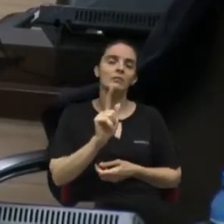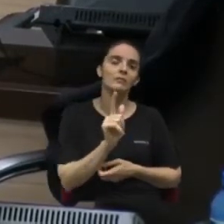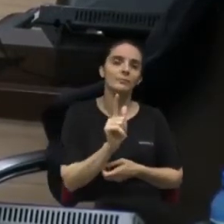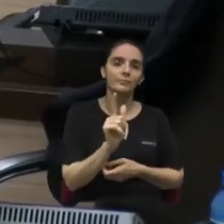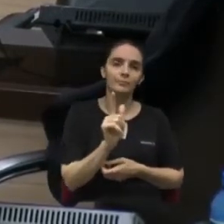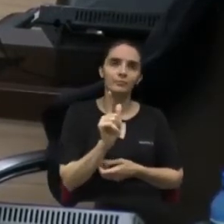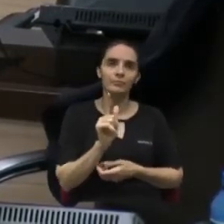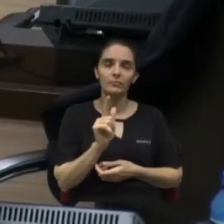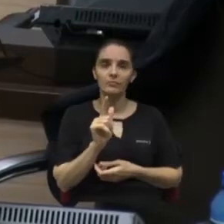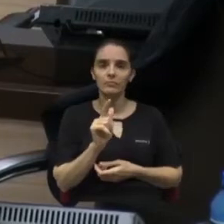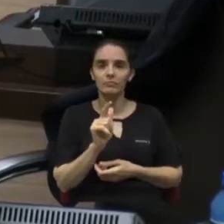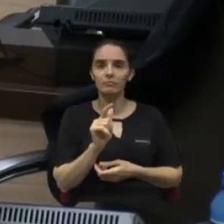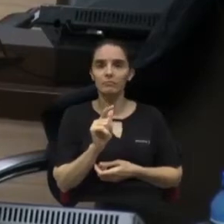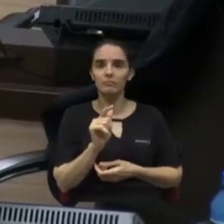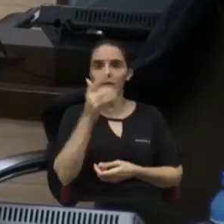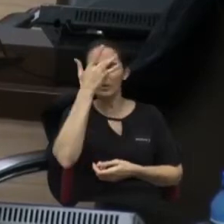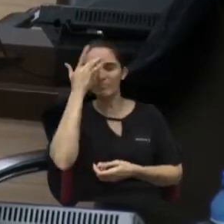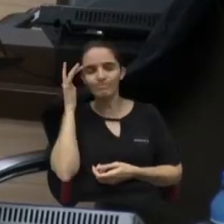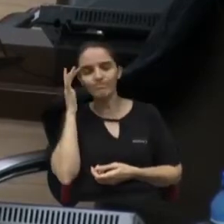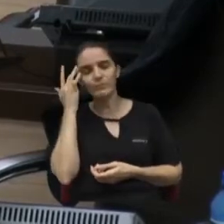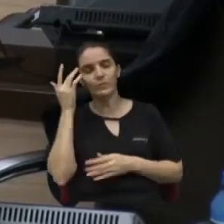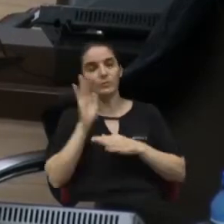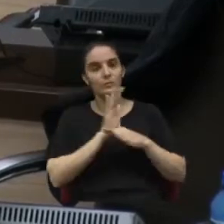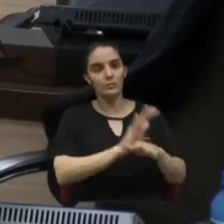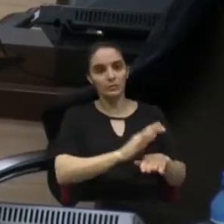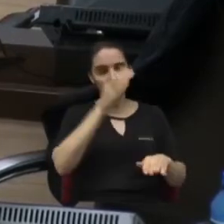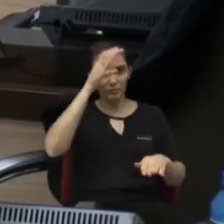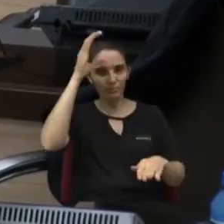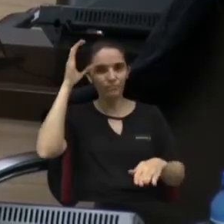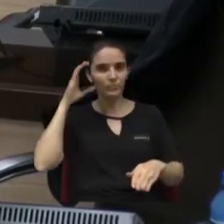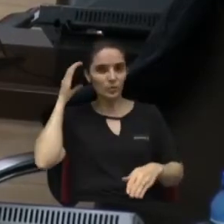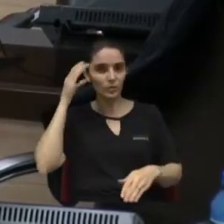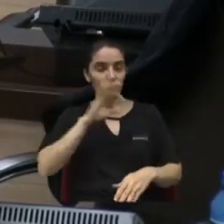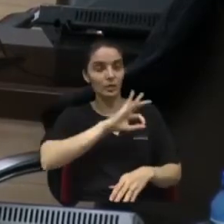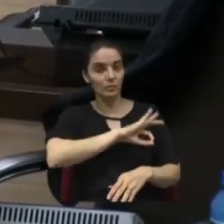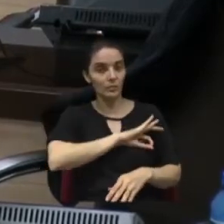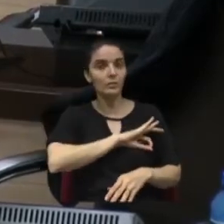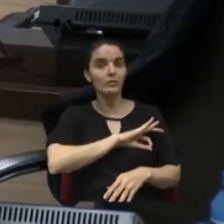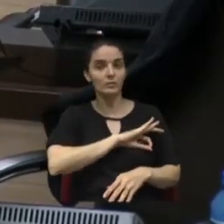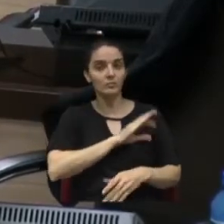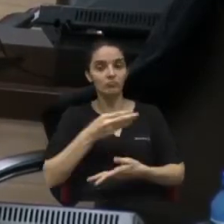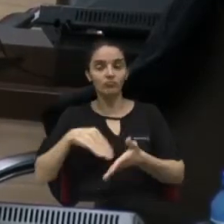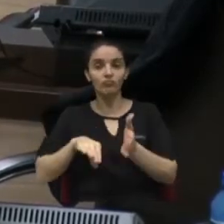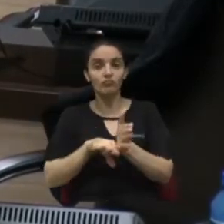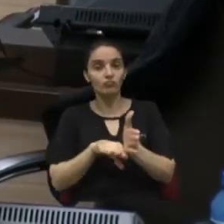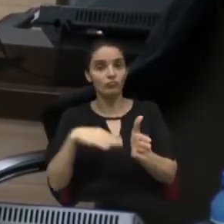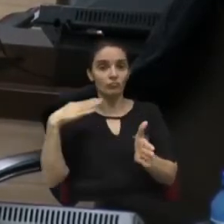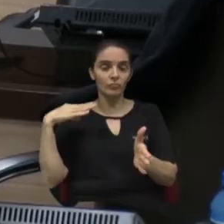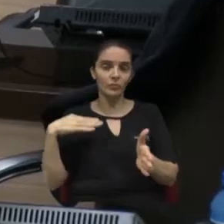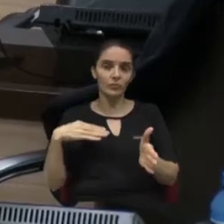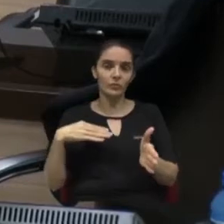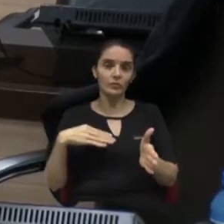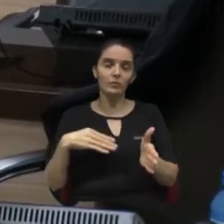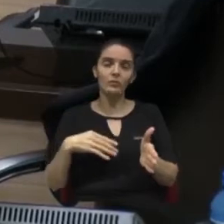que muitas pessoas se mobilizassem, e a polícia chegou antes